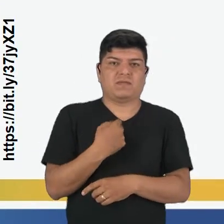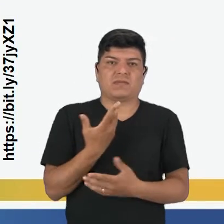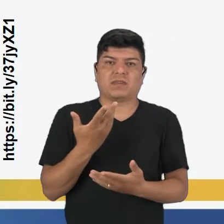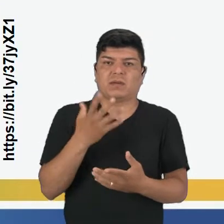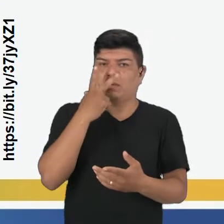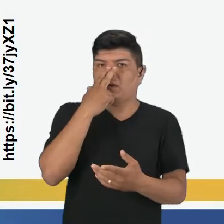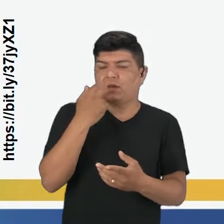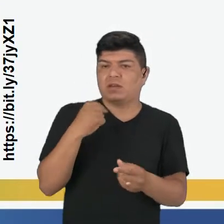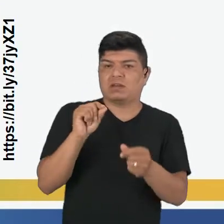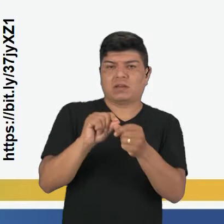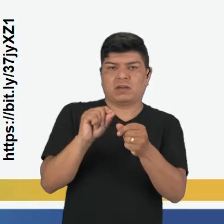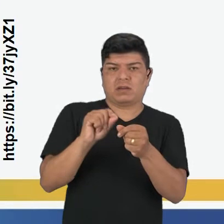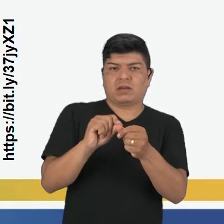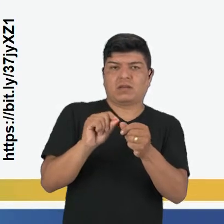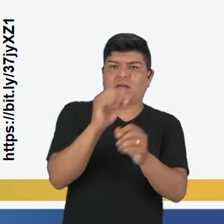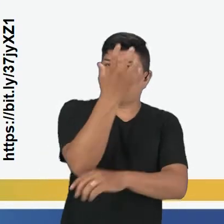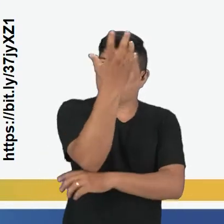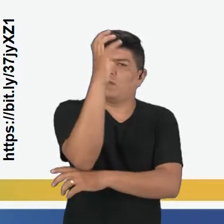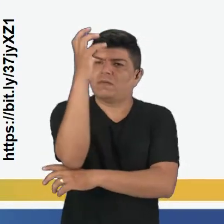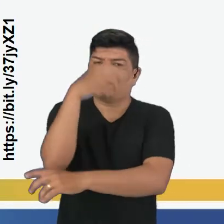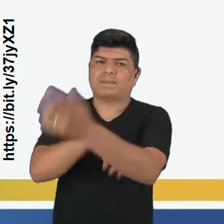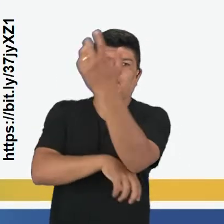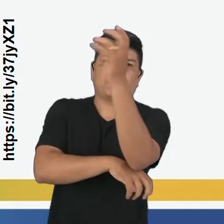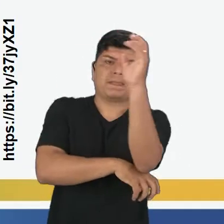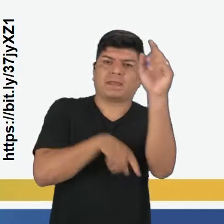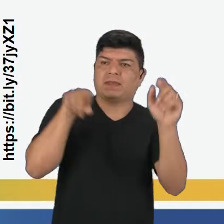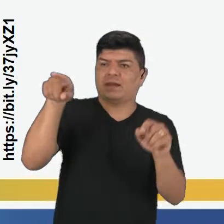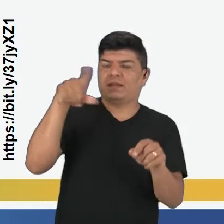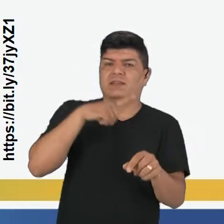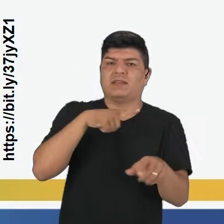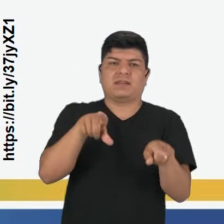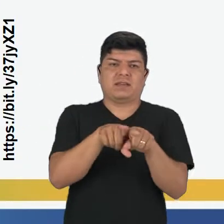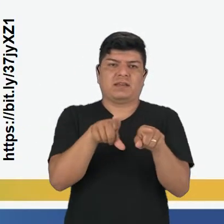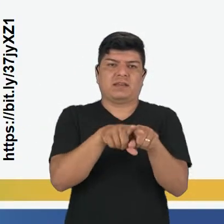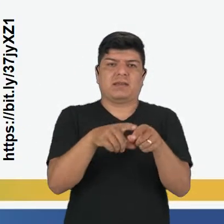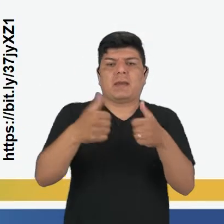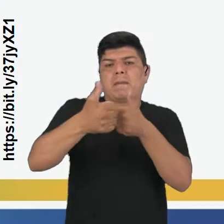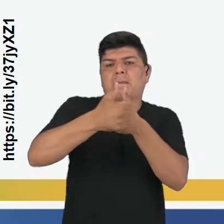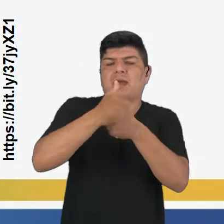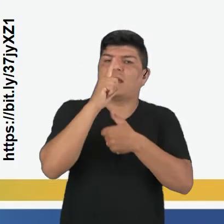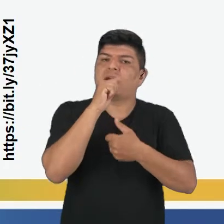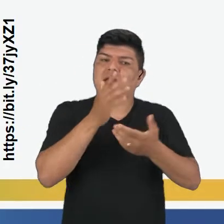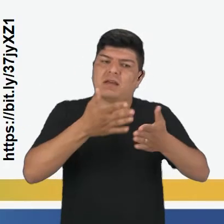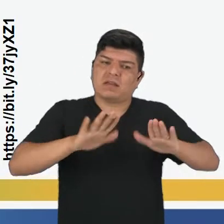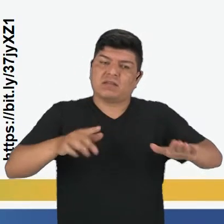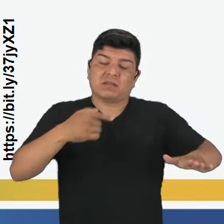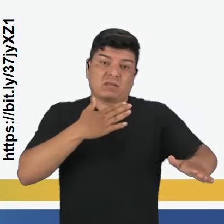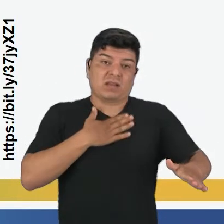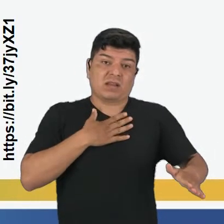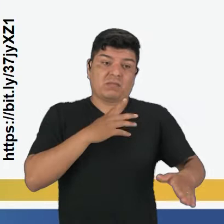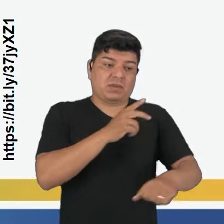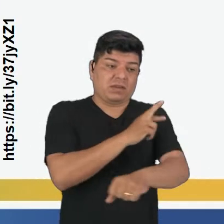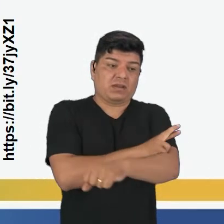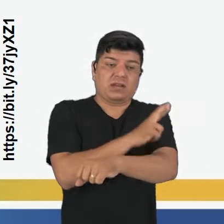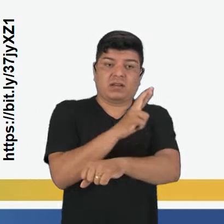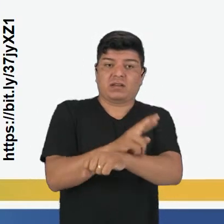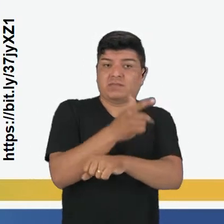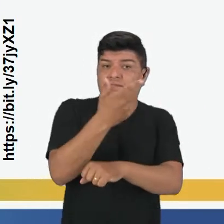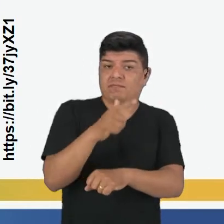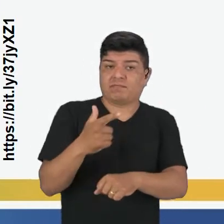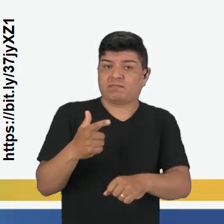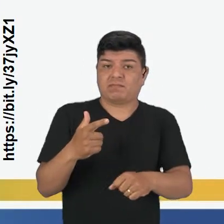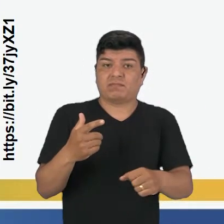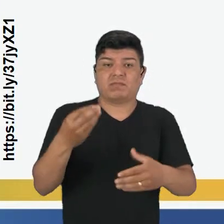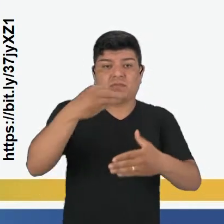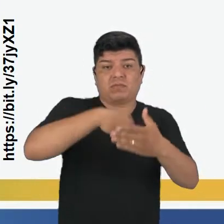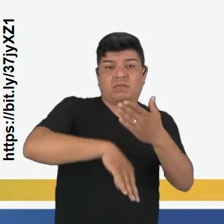tem um ritual que é feito na floresta, aquela ali tem um que é feito na beira do mar. Eu nem tenho isso na minha religião. O ritual da minha religião é